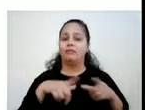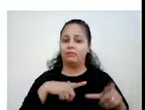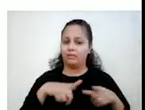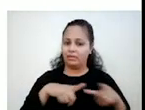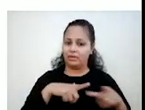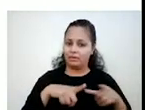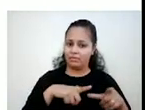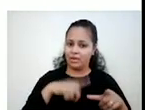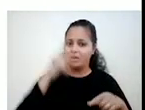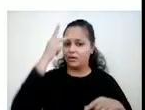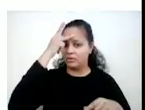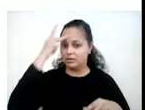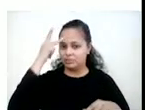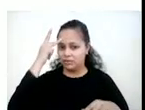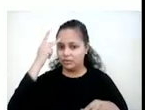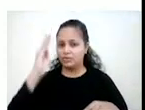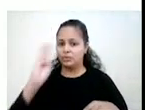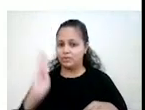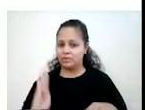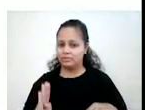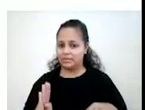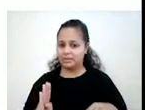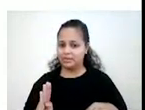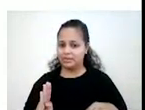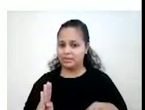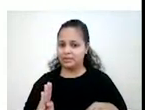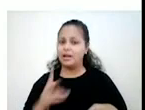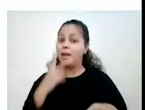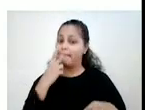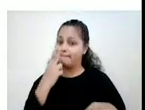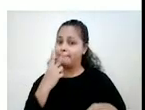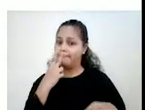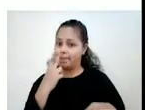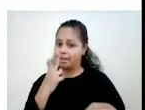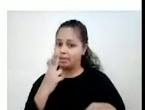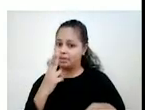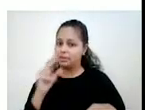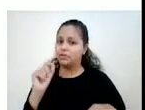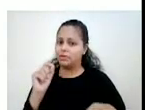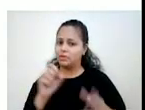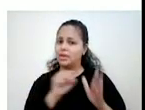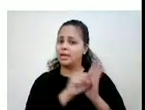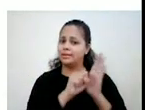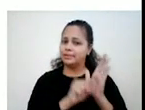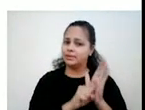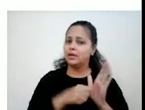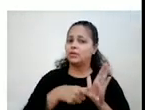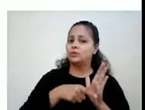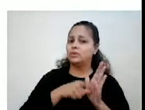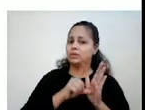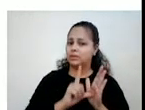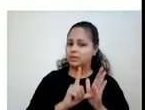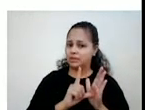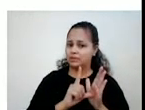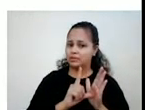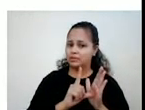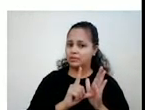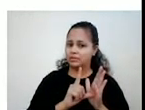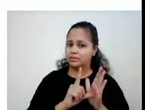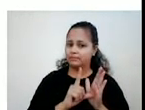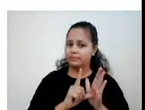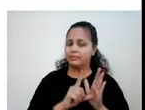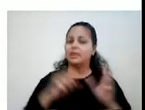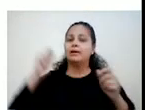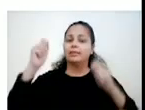de trabalho dos operários brasileiros era muito parecida com o que acontecia séculos antes,